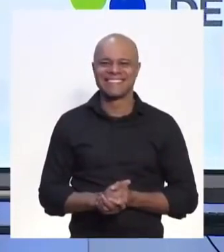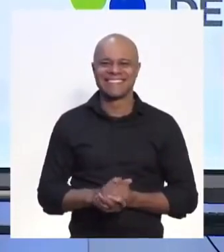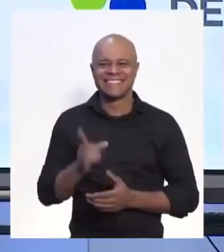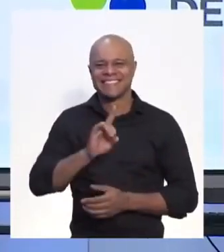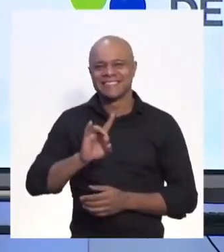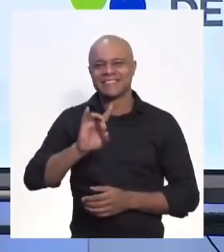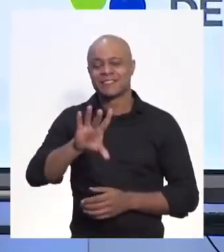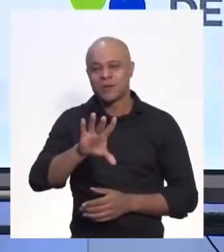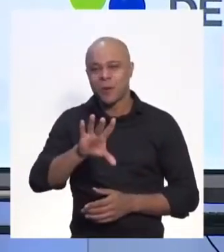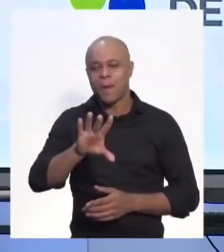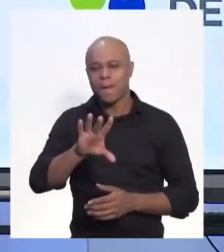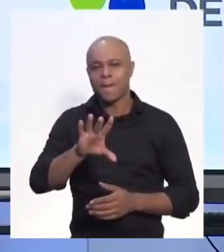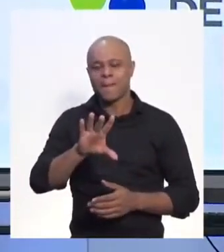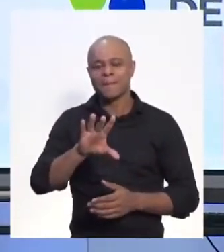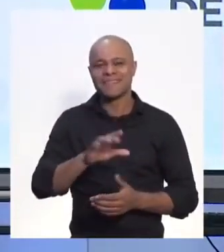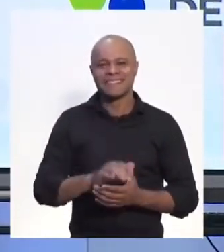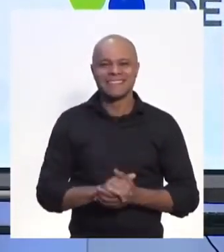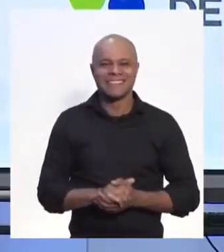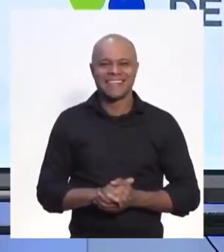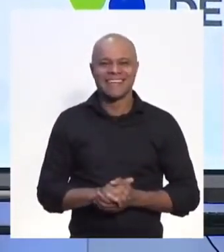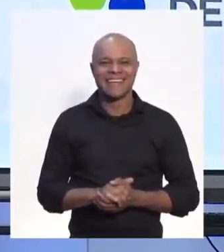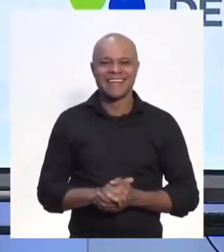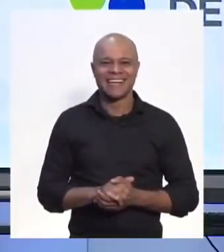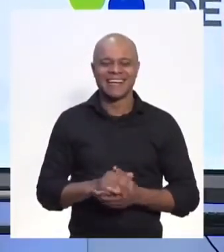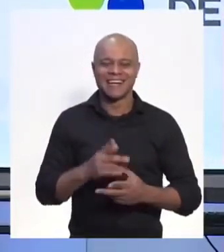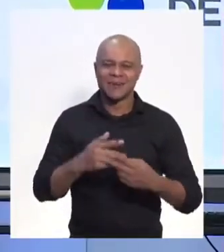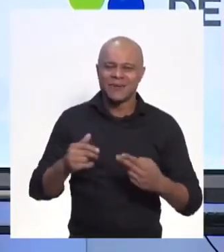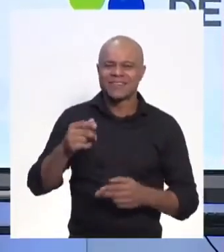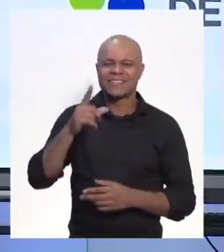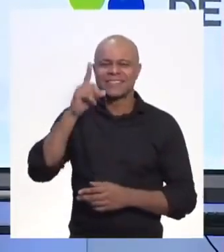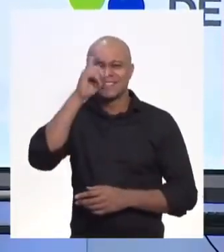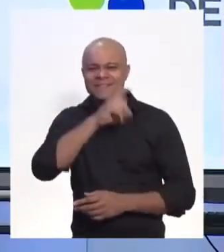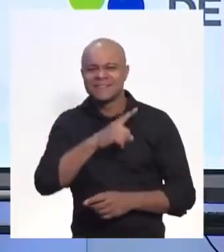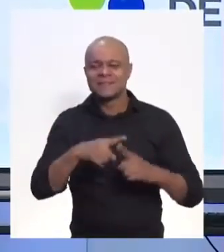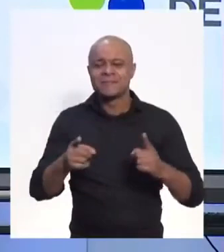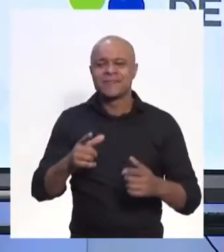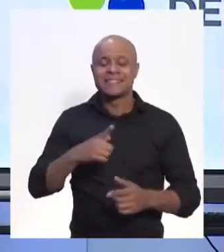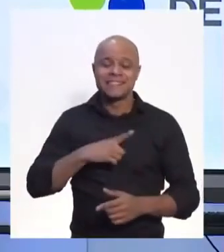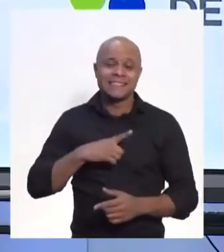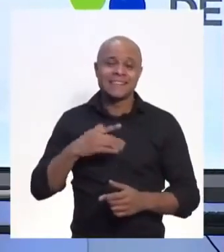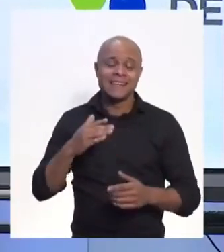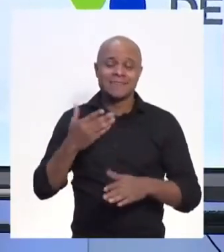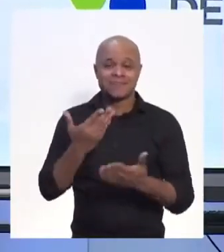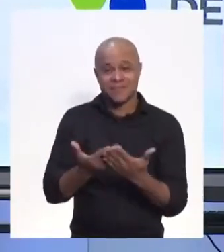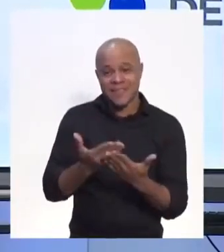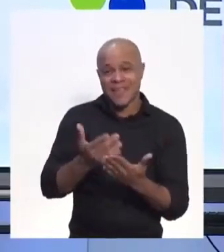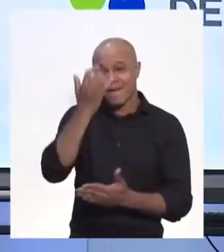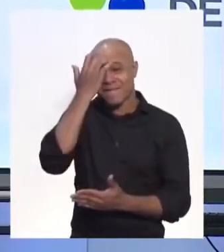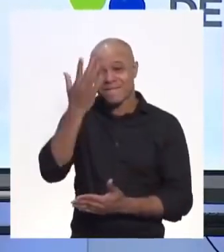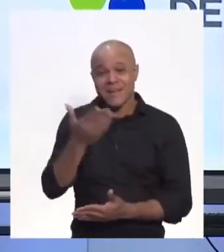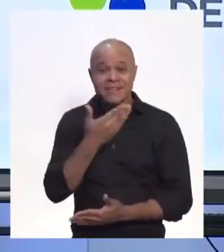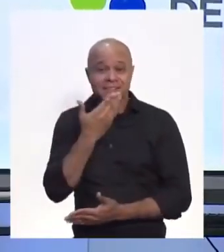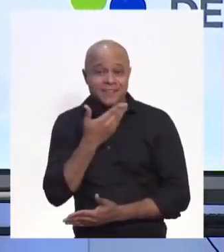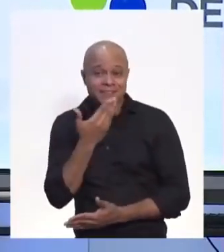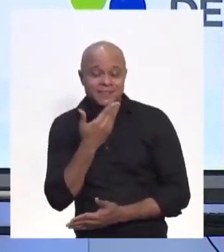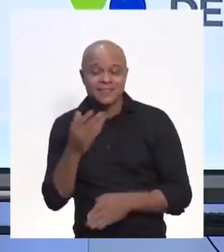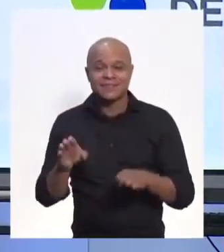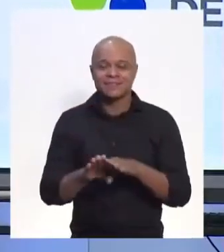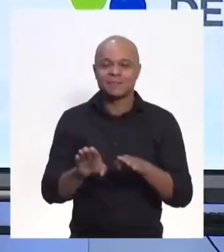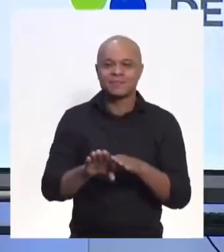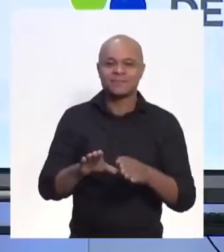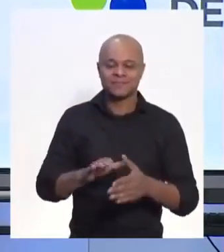porrada, né? De vez em quando você vai encontrar aí aquela aula descontraída, basicamente dá os fundamentos para o que a